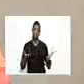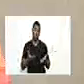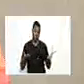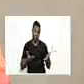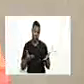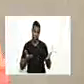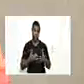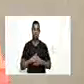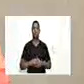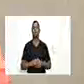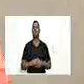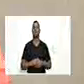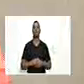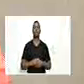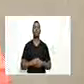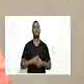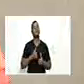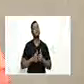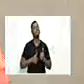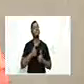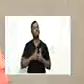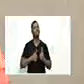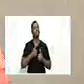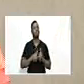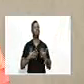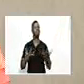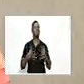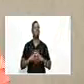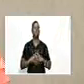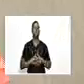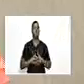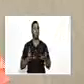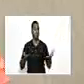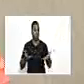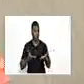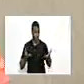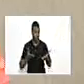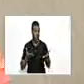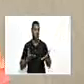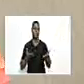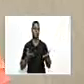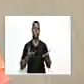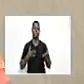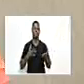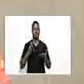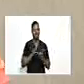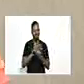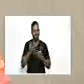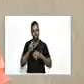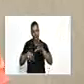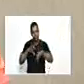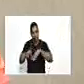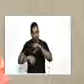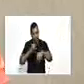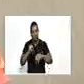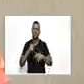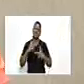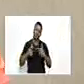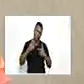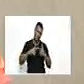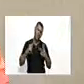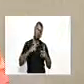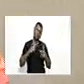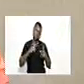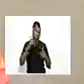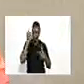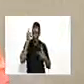eh e e e eh eu acho que a coleta hoje mesmo com os defeitos mesmo com os problemas que a